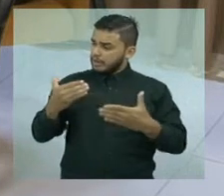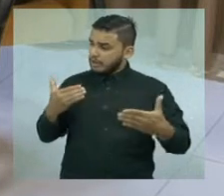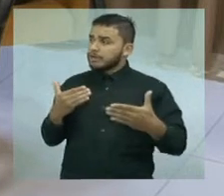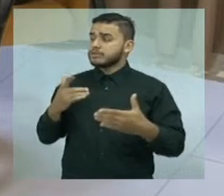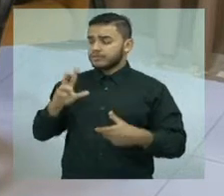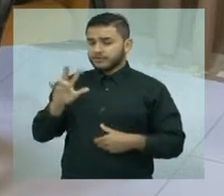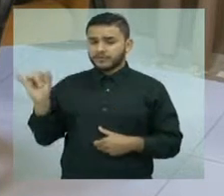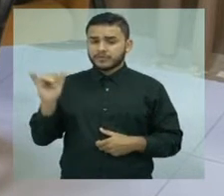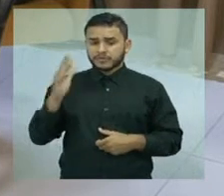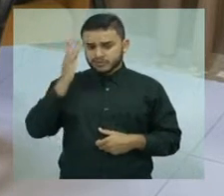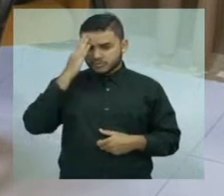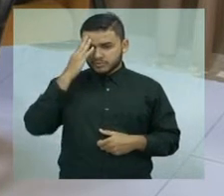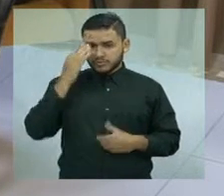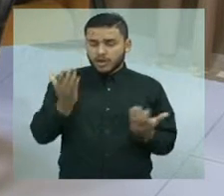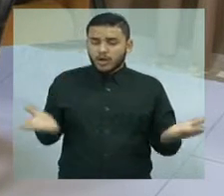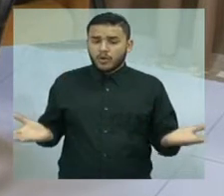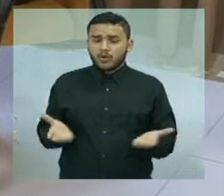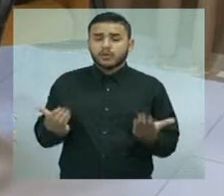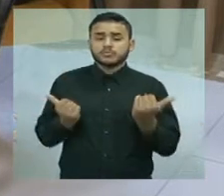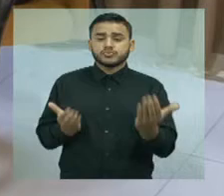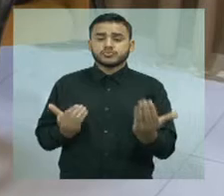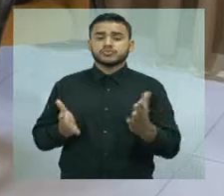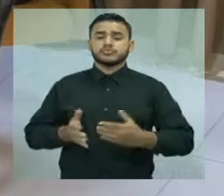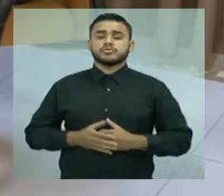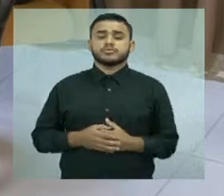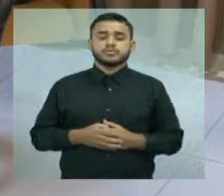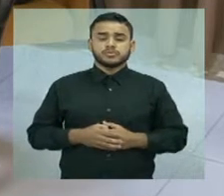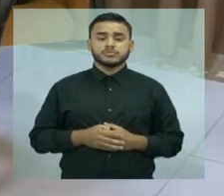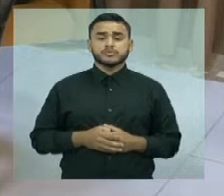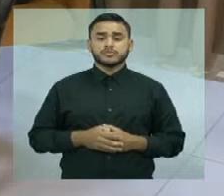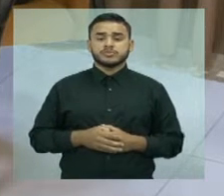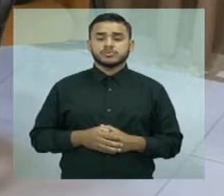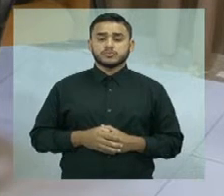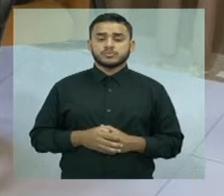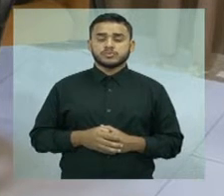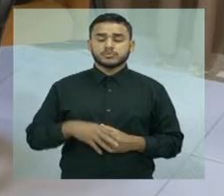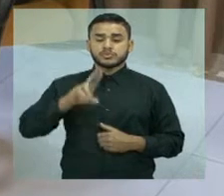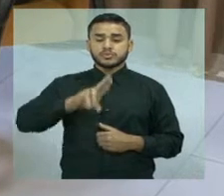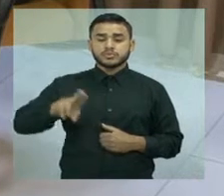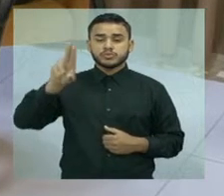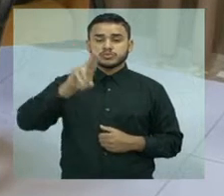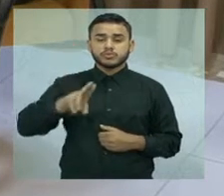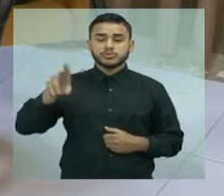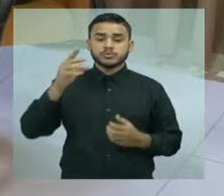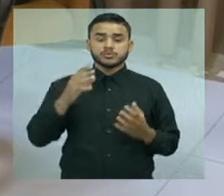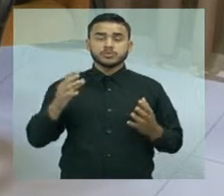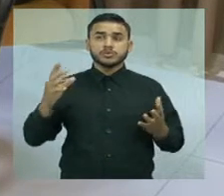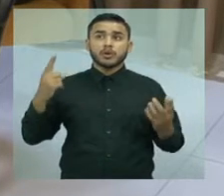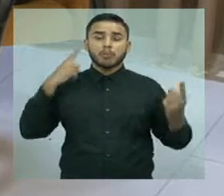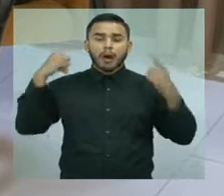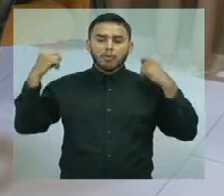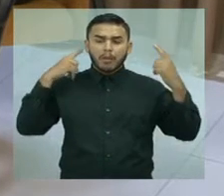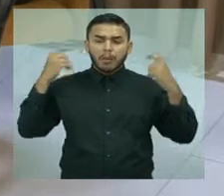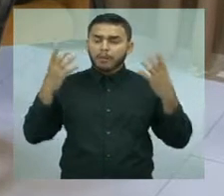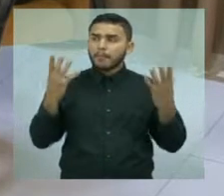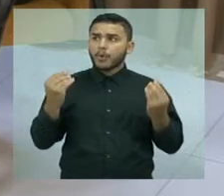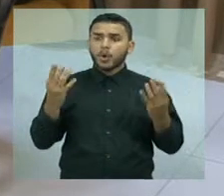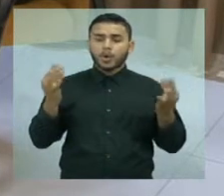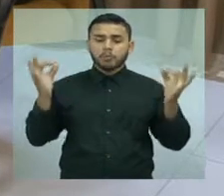agora, esses adolescentes agora. Por quê? Por conta de exposição a som, não é? De